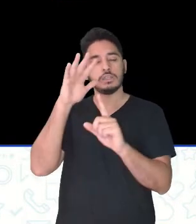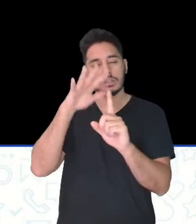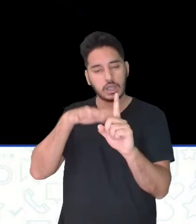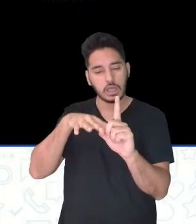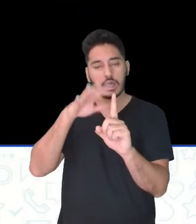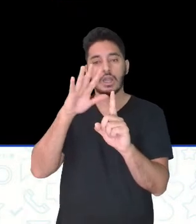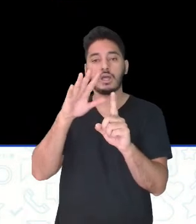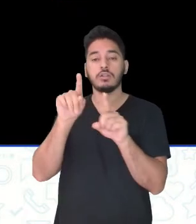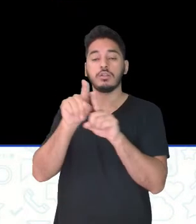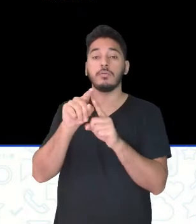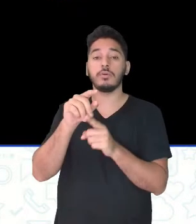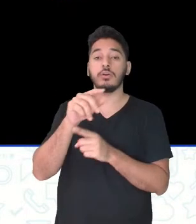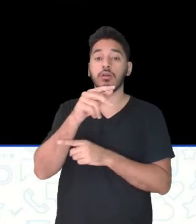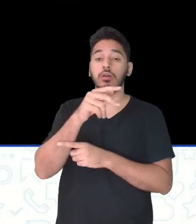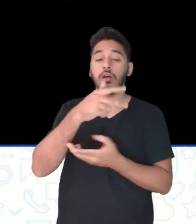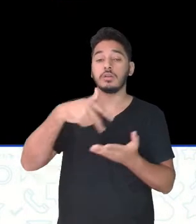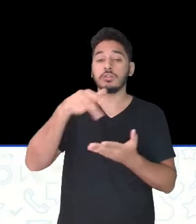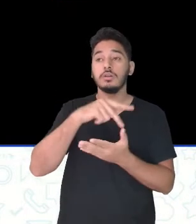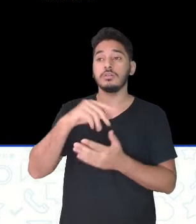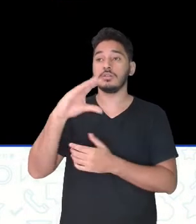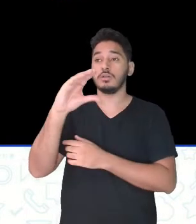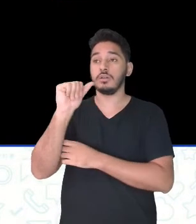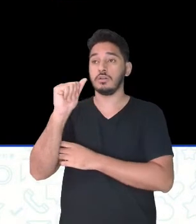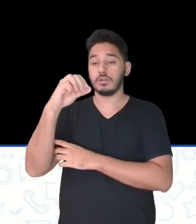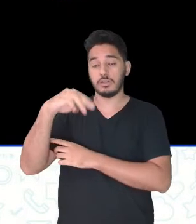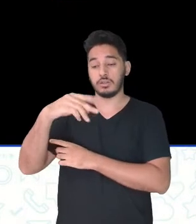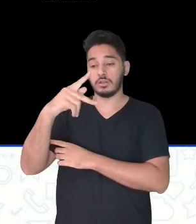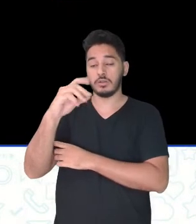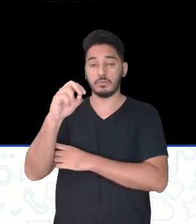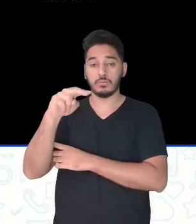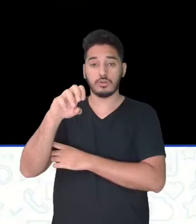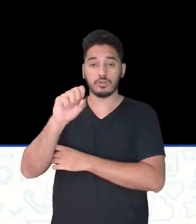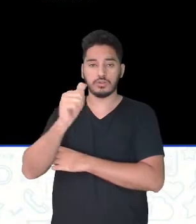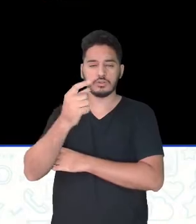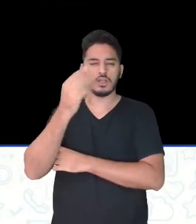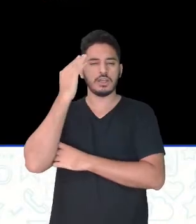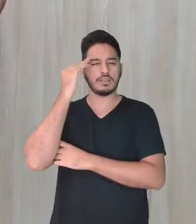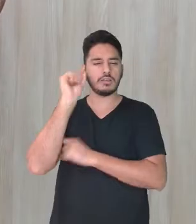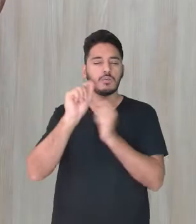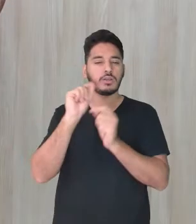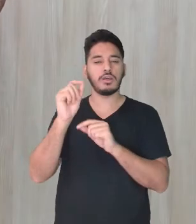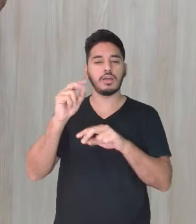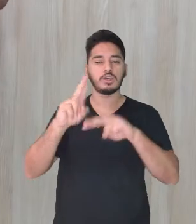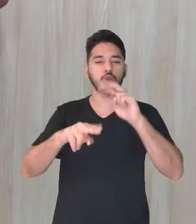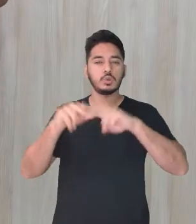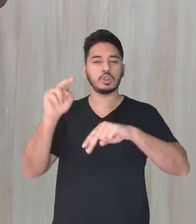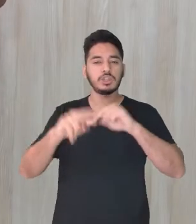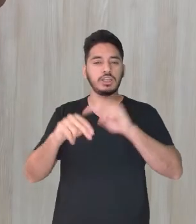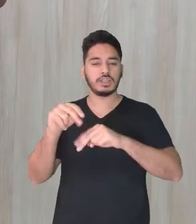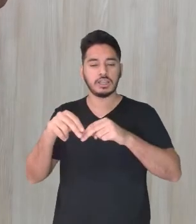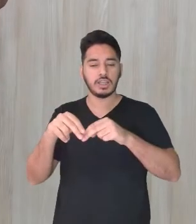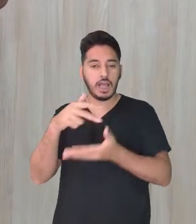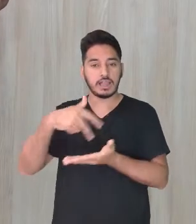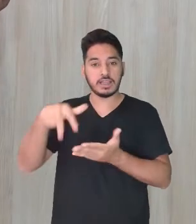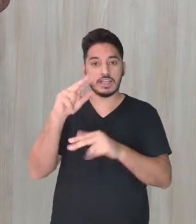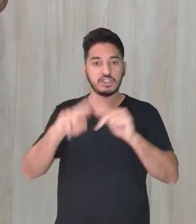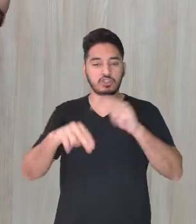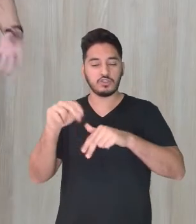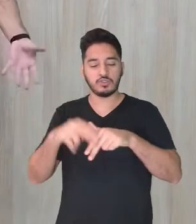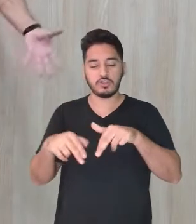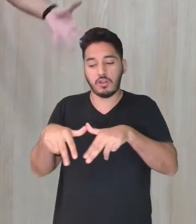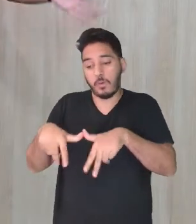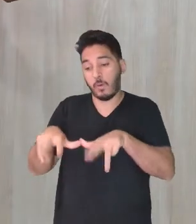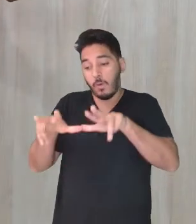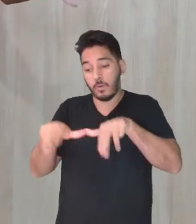parte das danças camponesas, que são as nossas quadrilhas juninas, né? A gente tem uma relação aí da quadrilha junina, que está